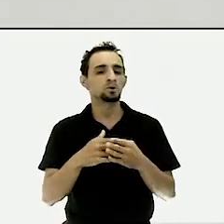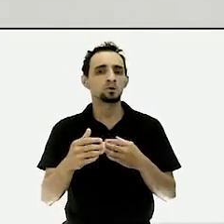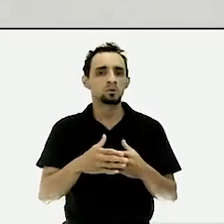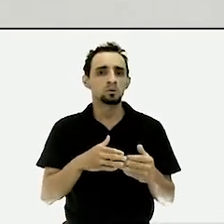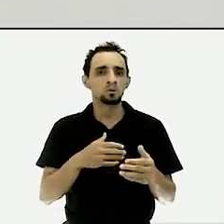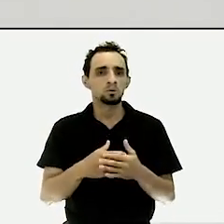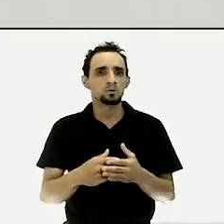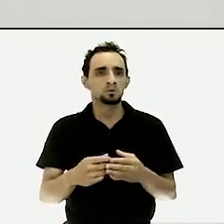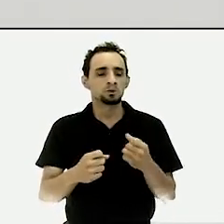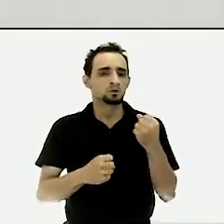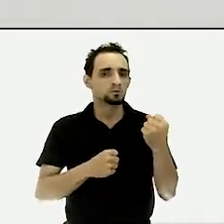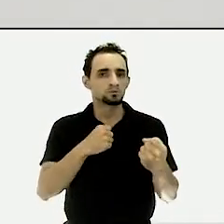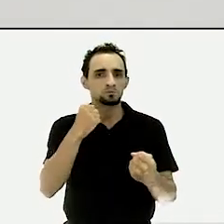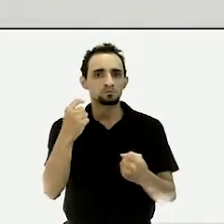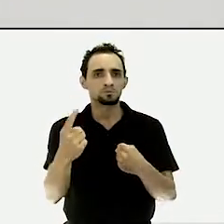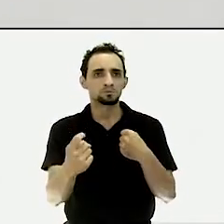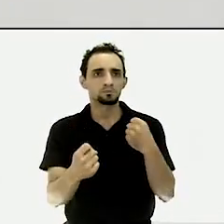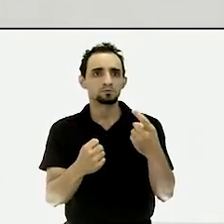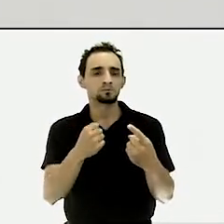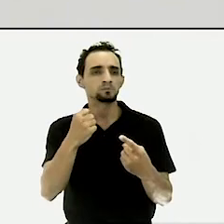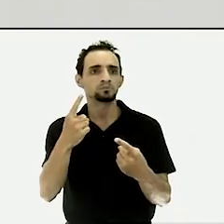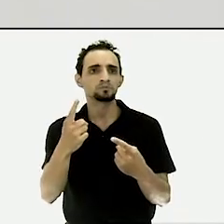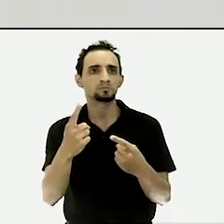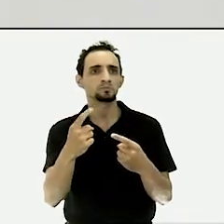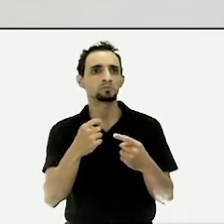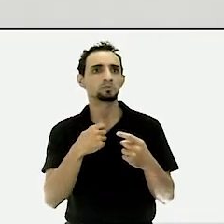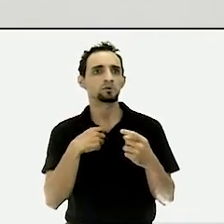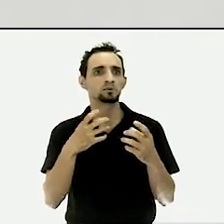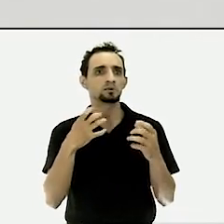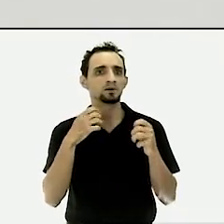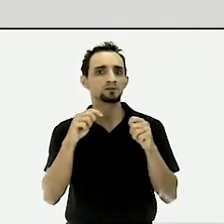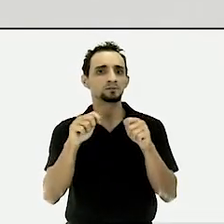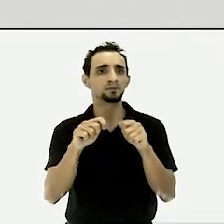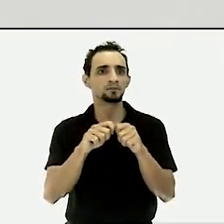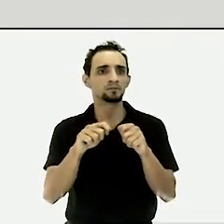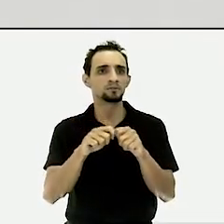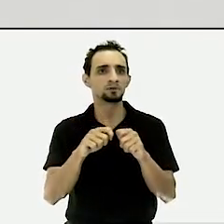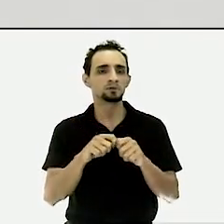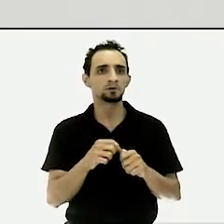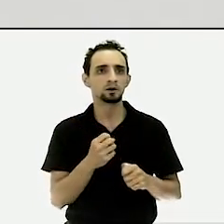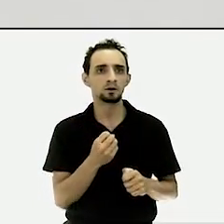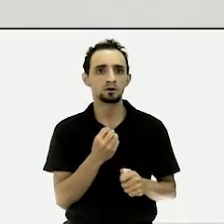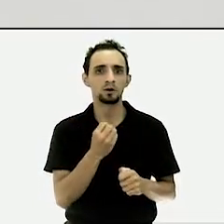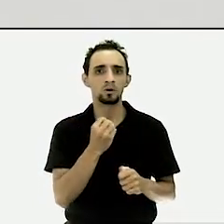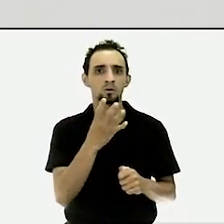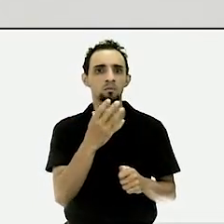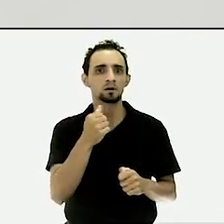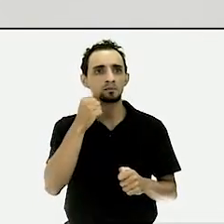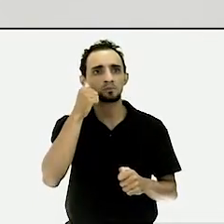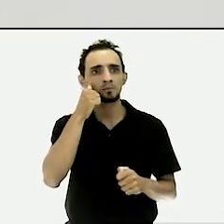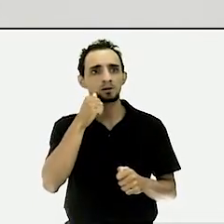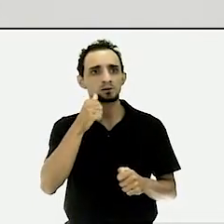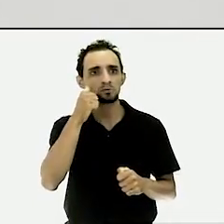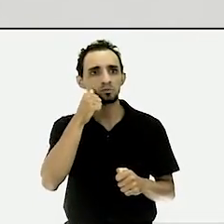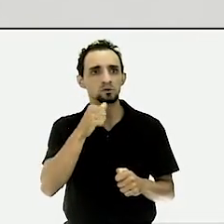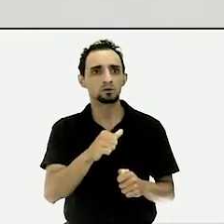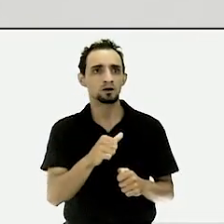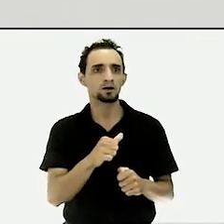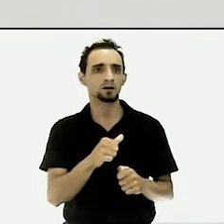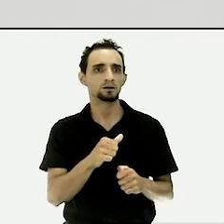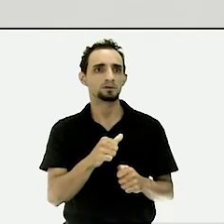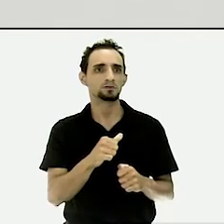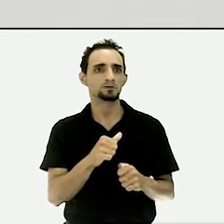e as coisas acontecendo, e a gente não pode aceitar. Então, a minha moção de repúdio é que as mulheres, como eu já